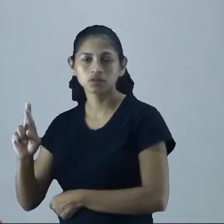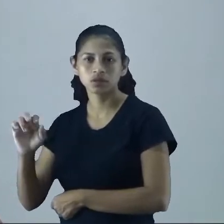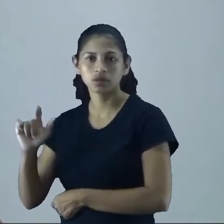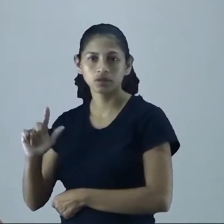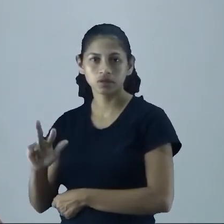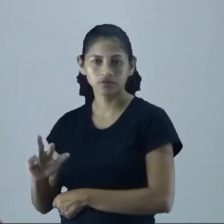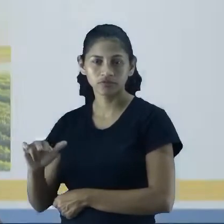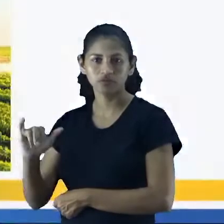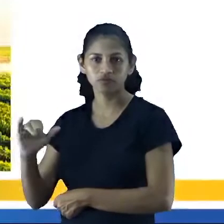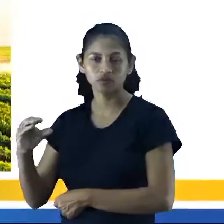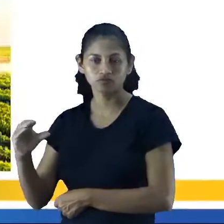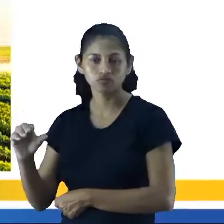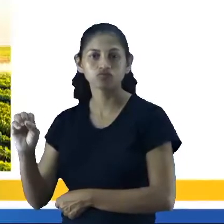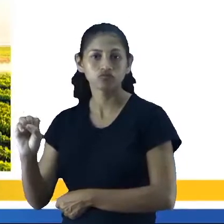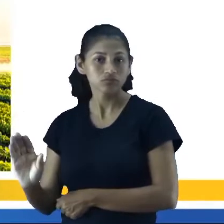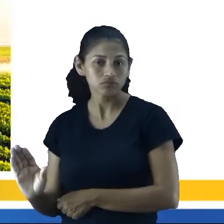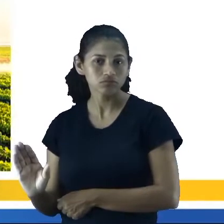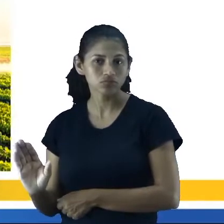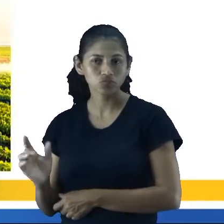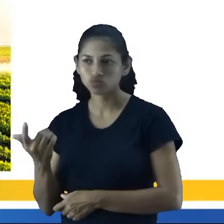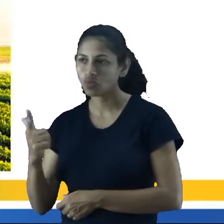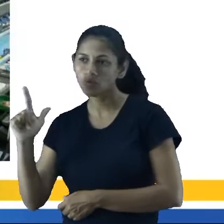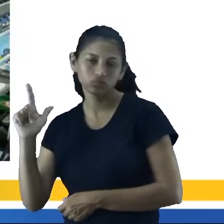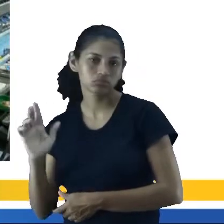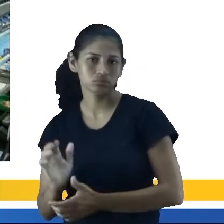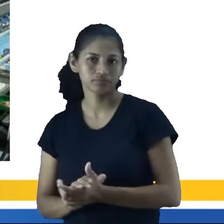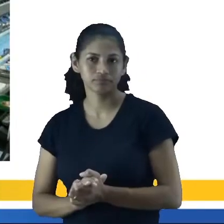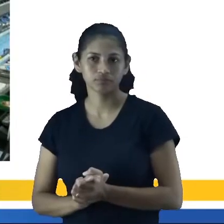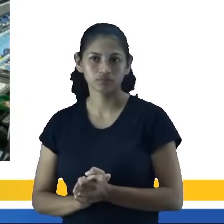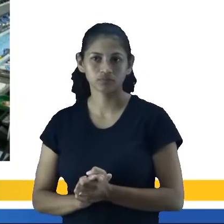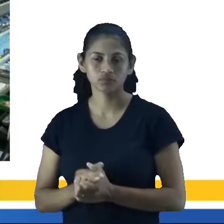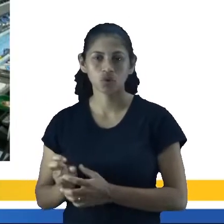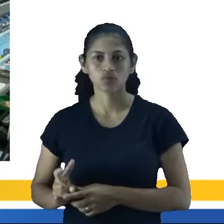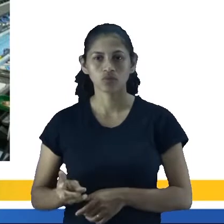né? Continuando aí na telinha.